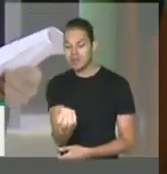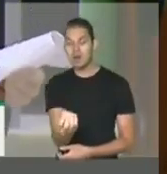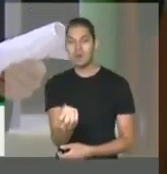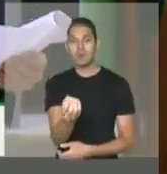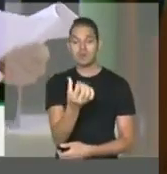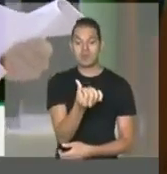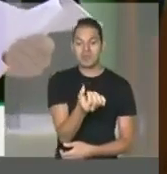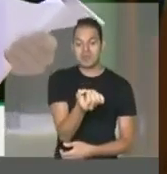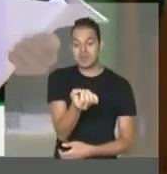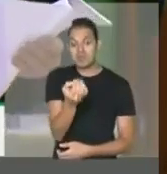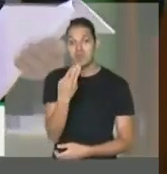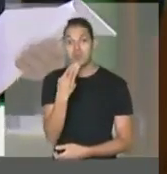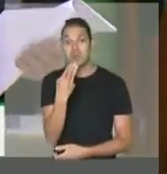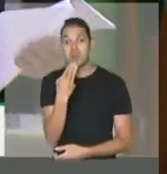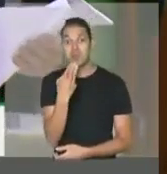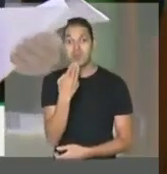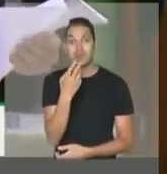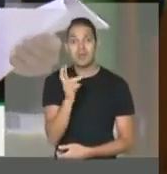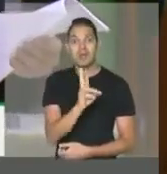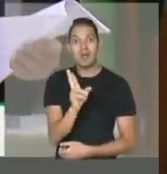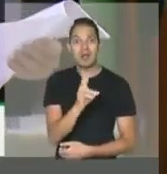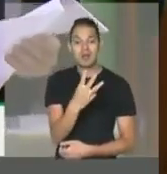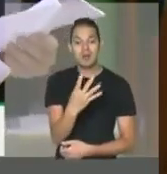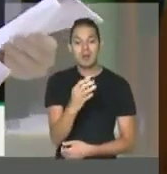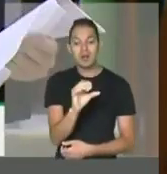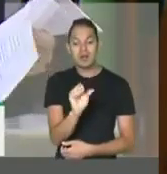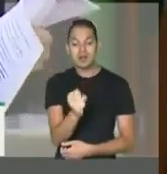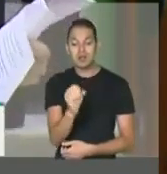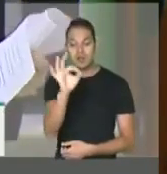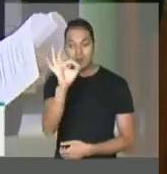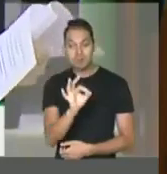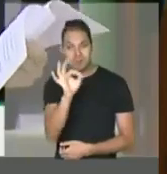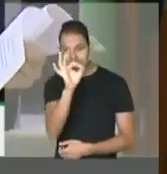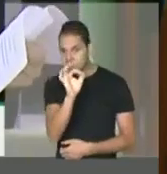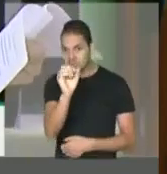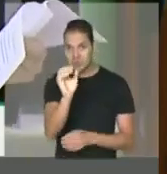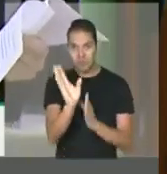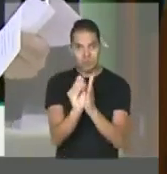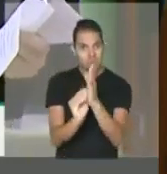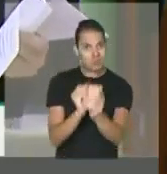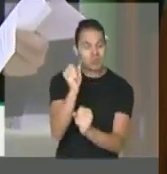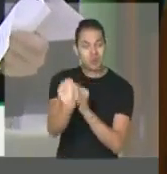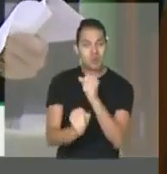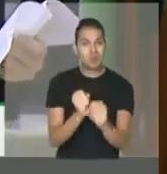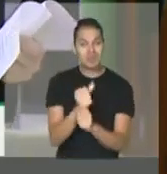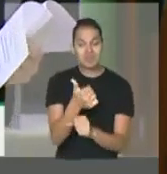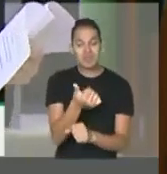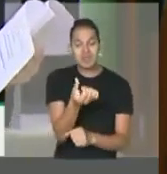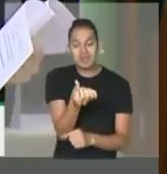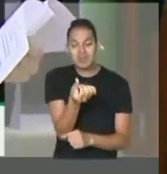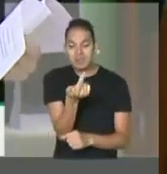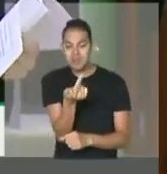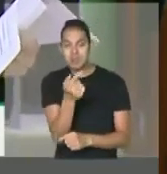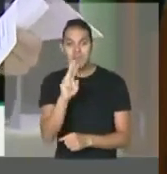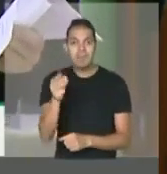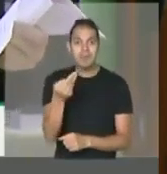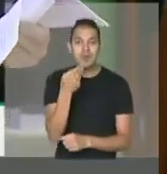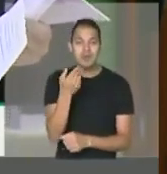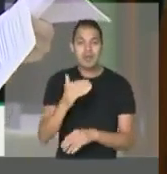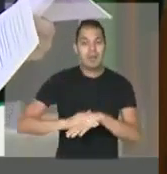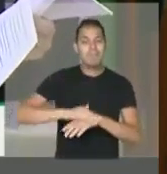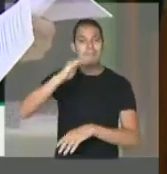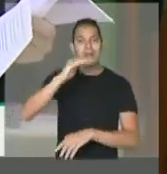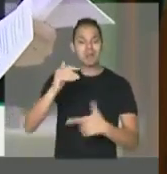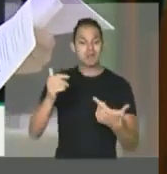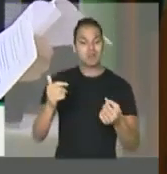de reais, 48,8% do orçamento do ano que vem, 177 bilhões a mais em 2020